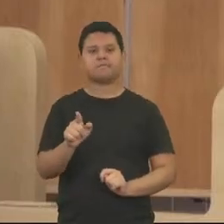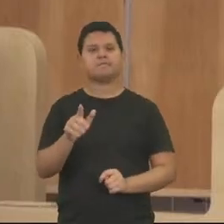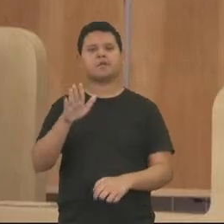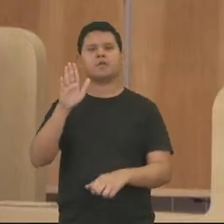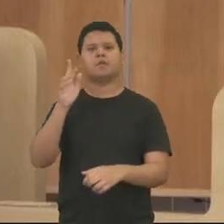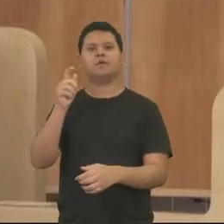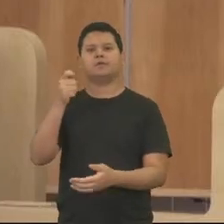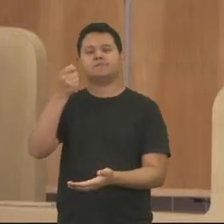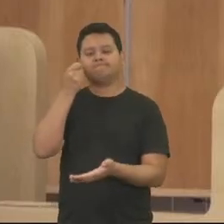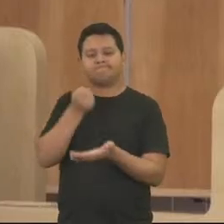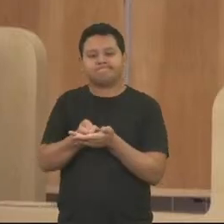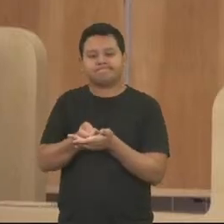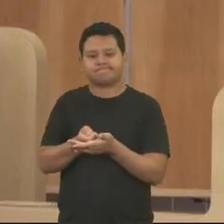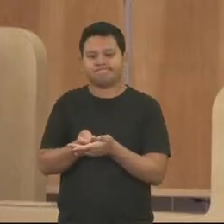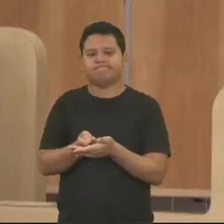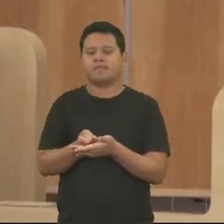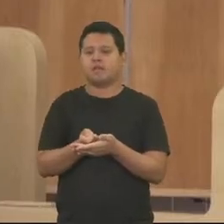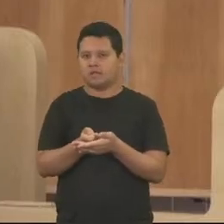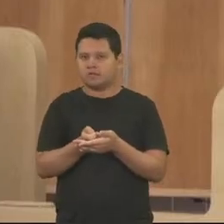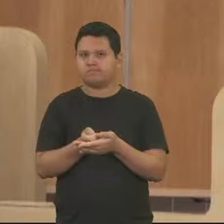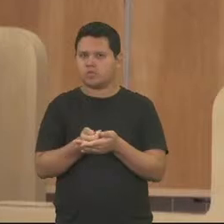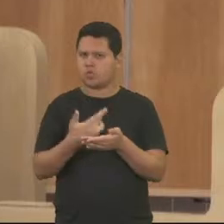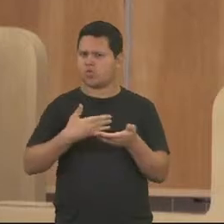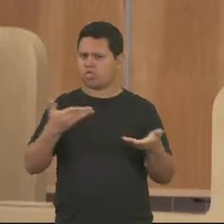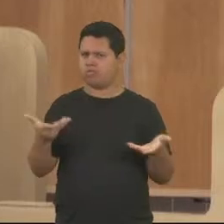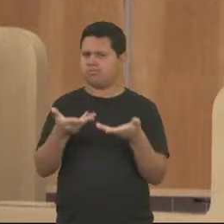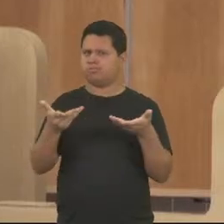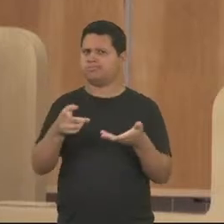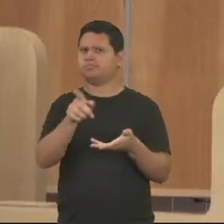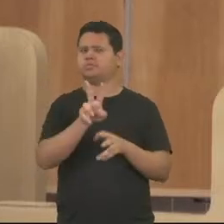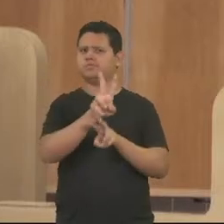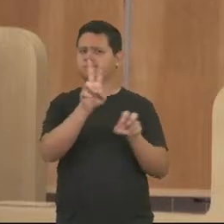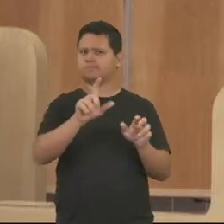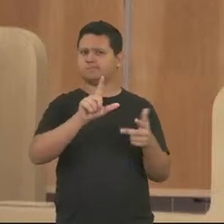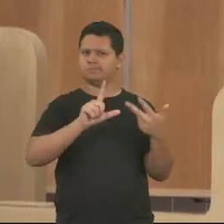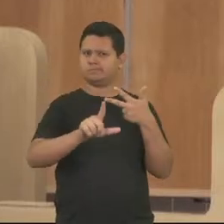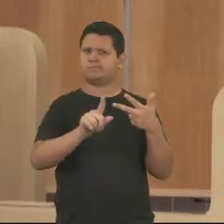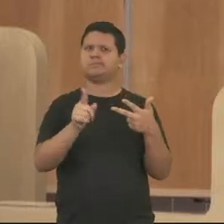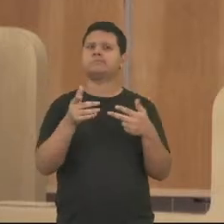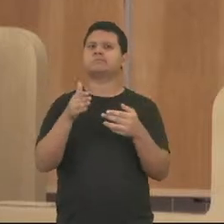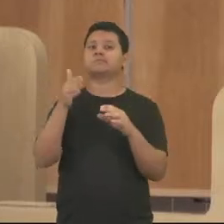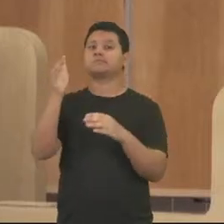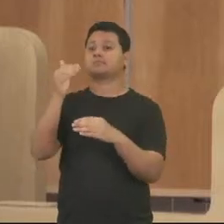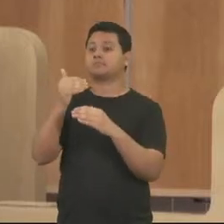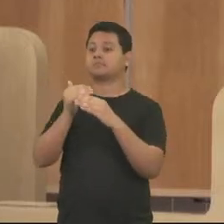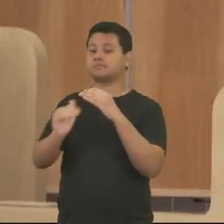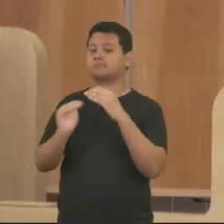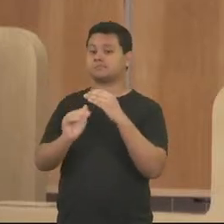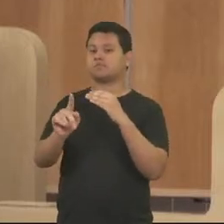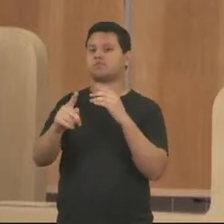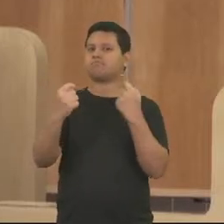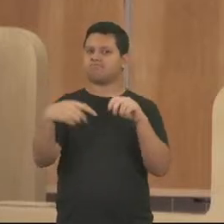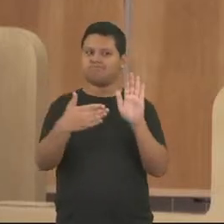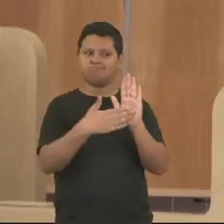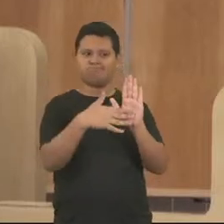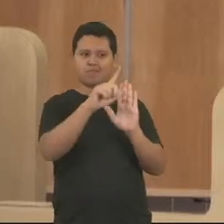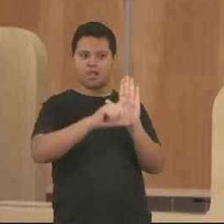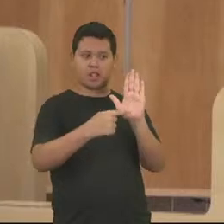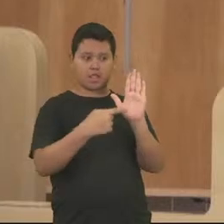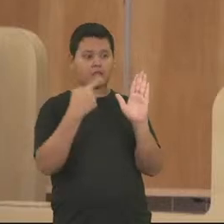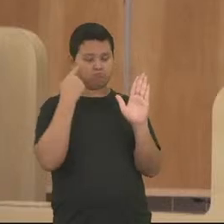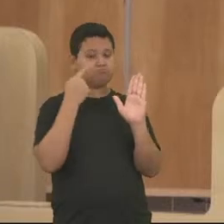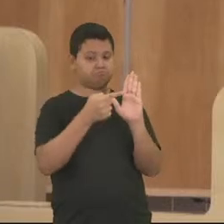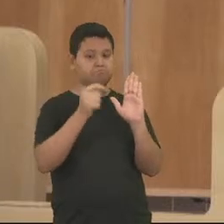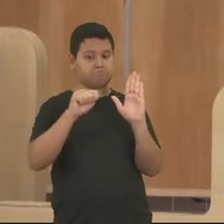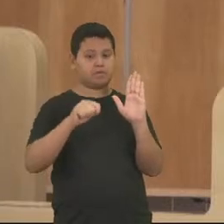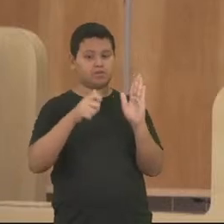exigir, porque hoje a gente fortalece essa necessidade, com base numa legislação que vai ser publicada. Olha, tem que cumprir essa lei do vereador